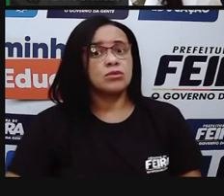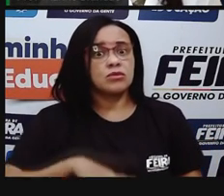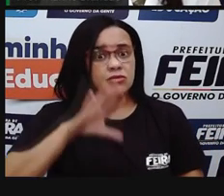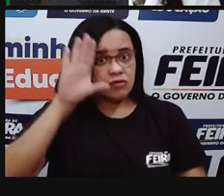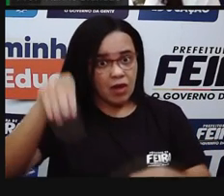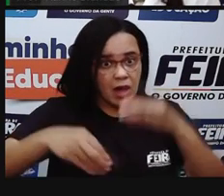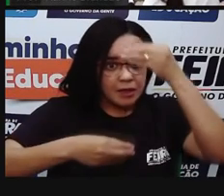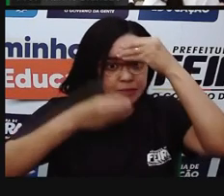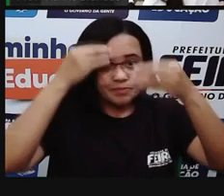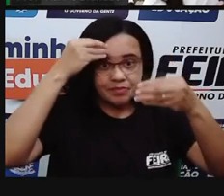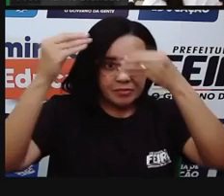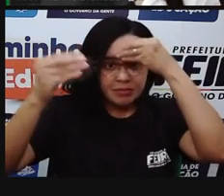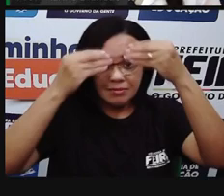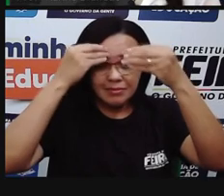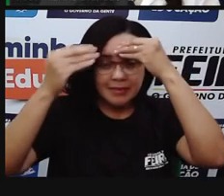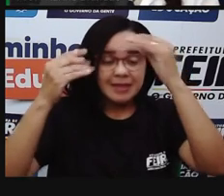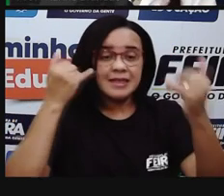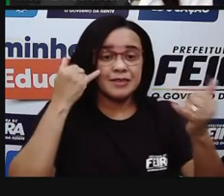de